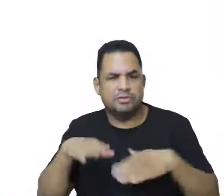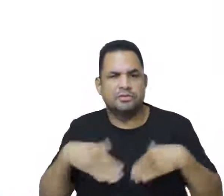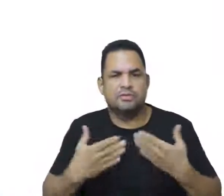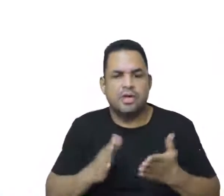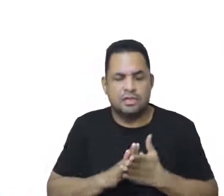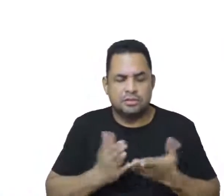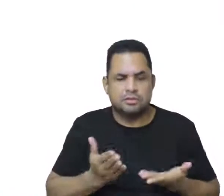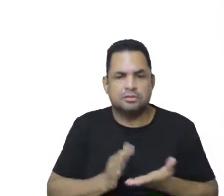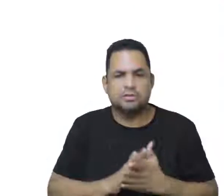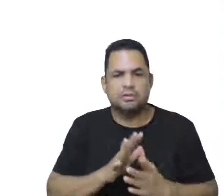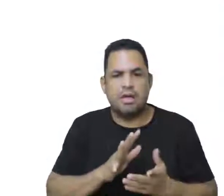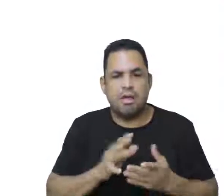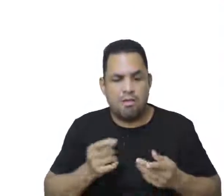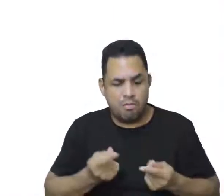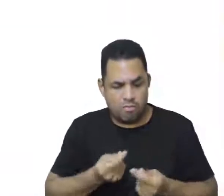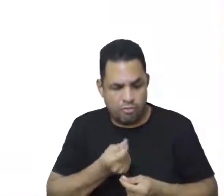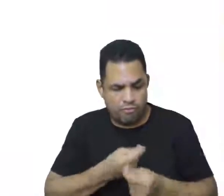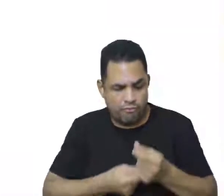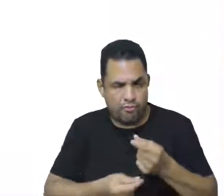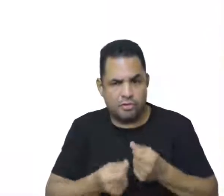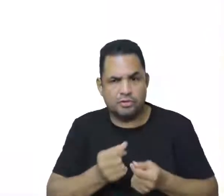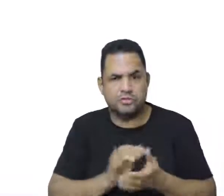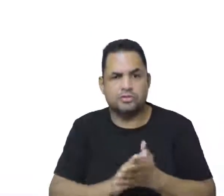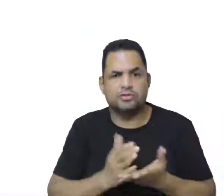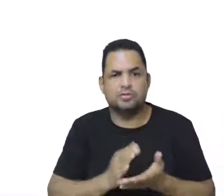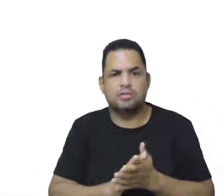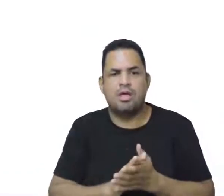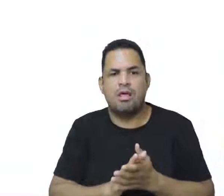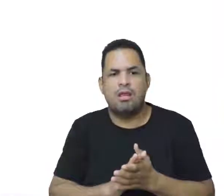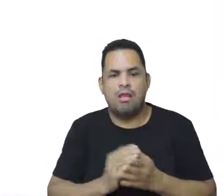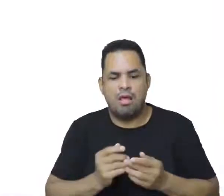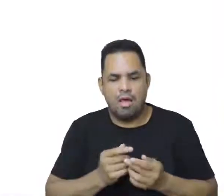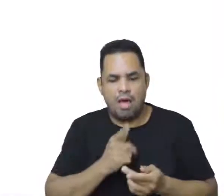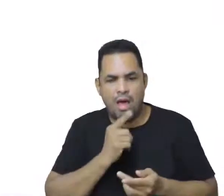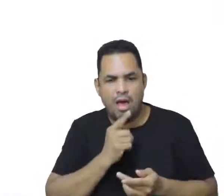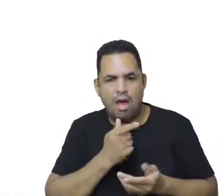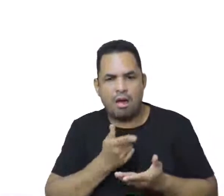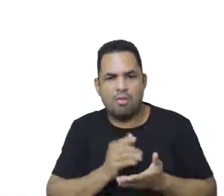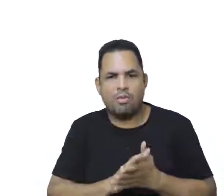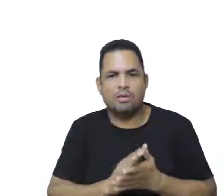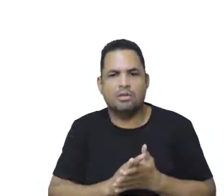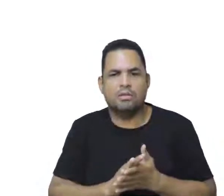tratada e saneamento básico, certo?